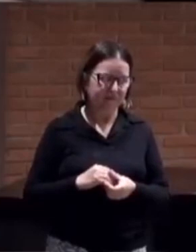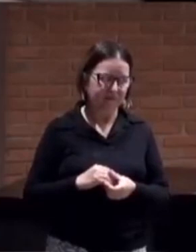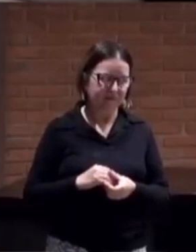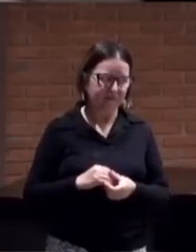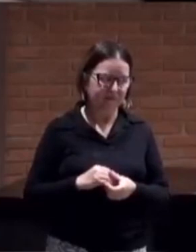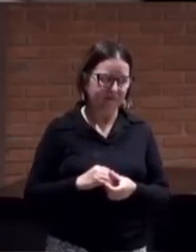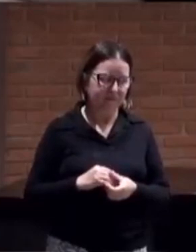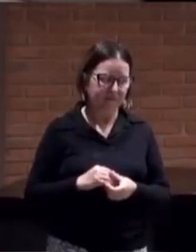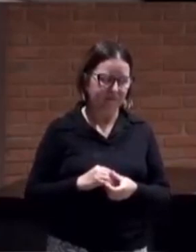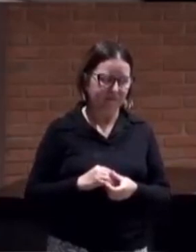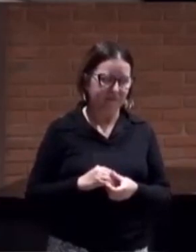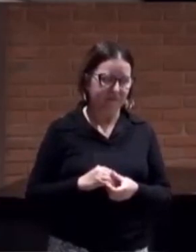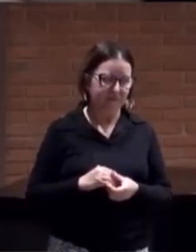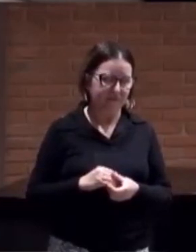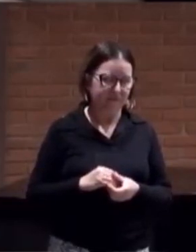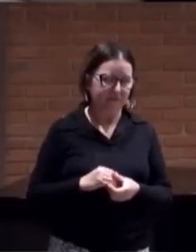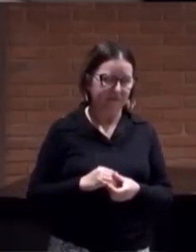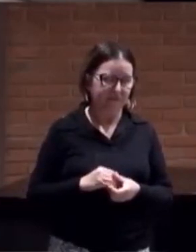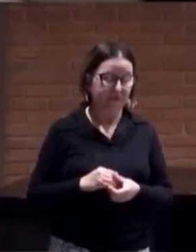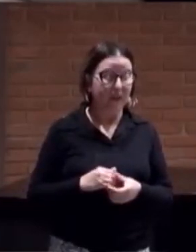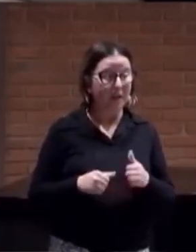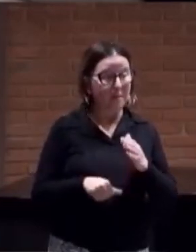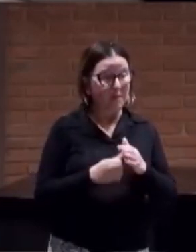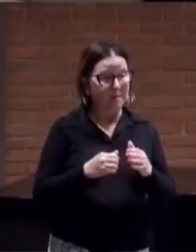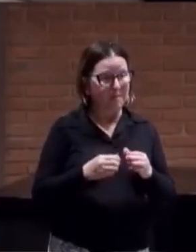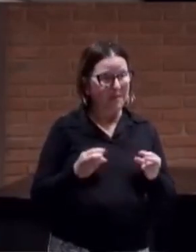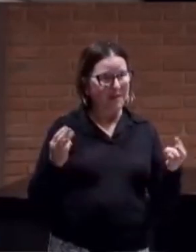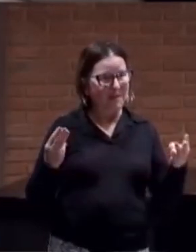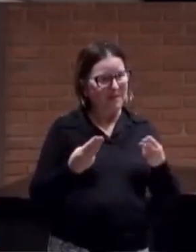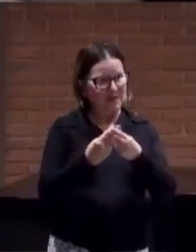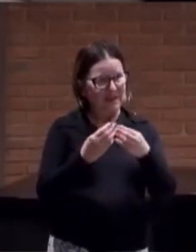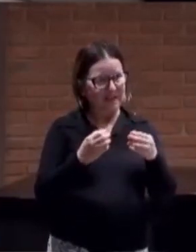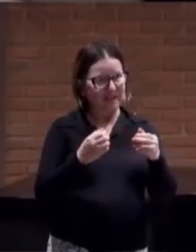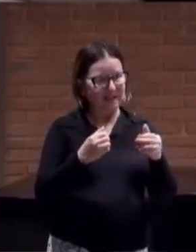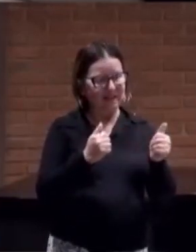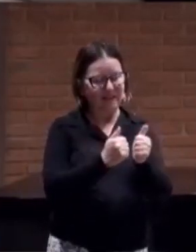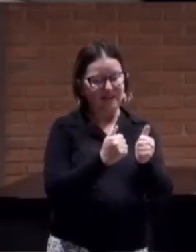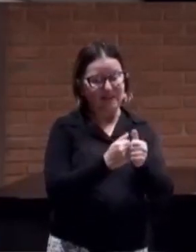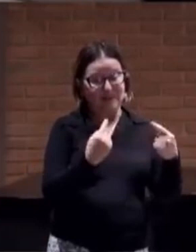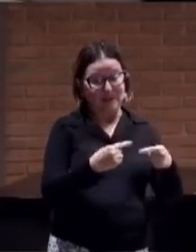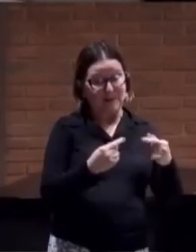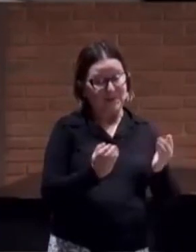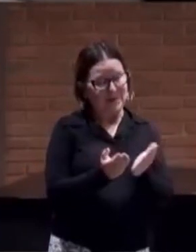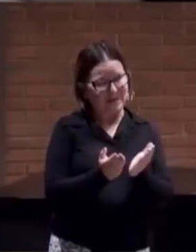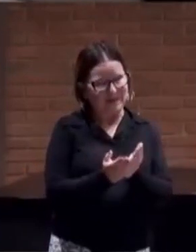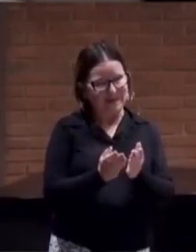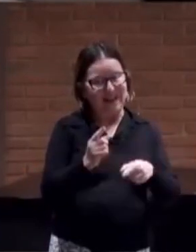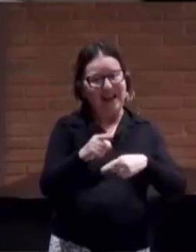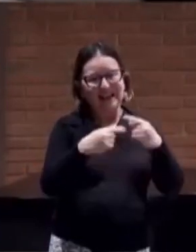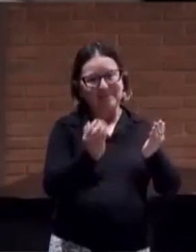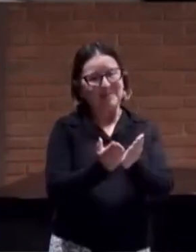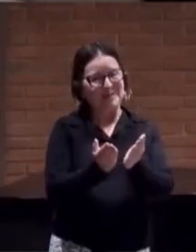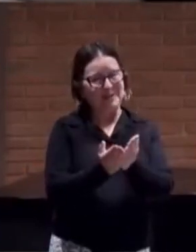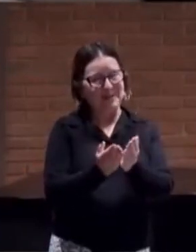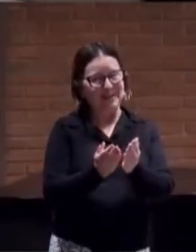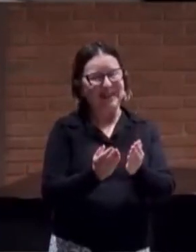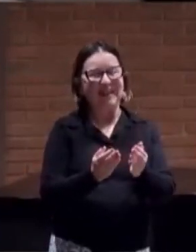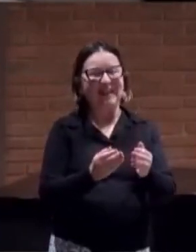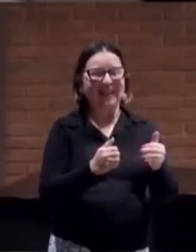Primeiro os judeus perseguiram os cristãos, depois os cristãos perseguiram os judeus. E Jesus estava